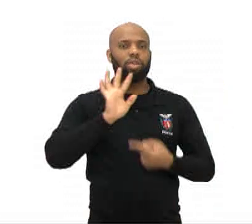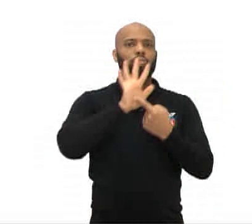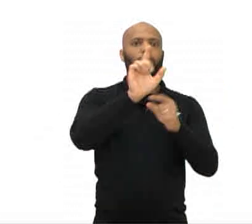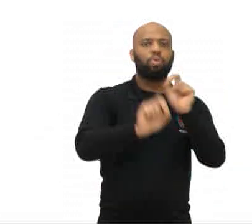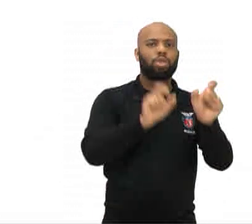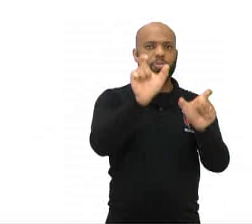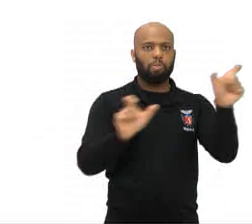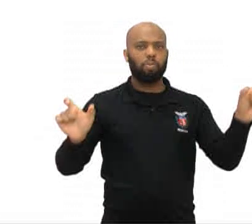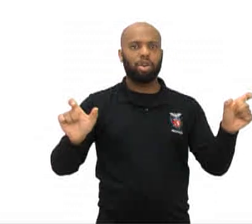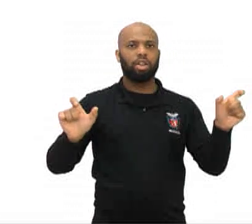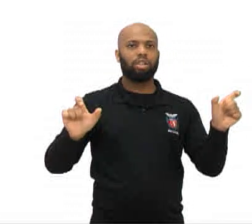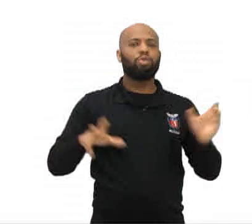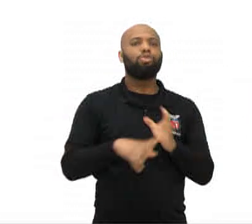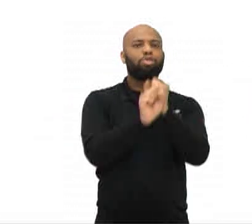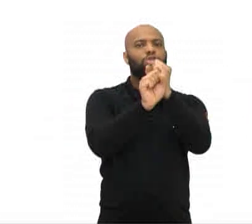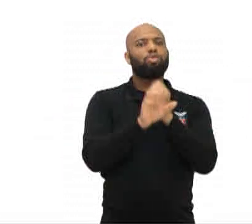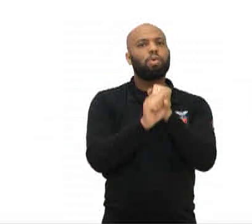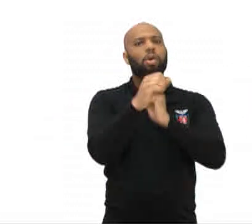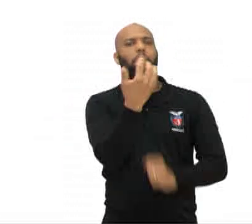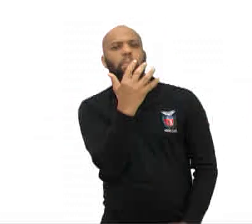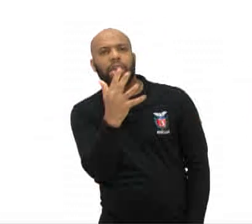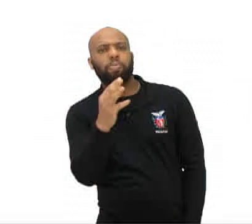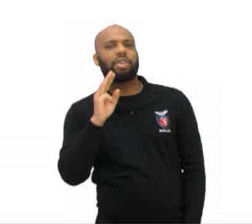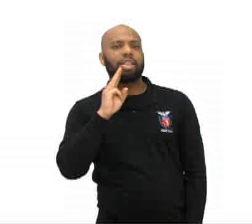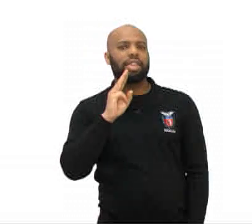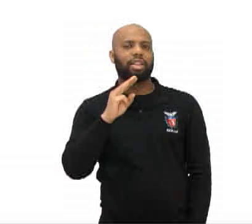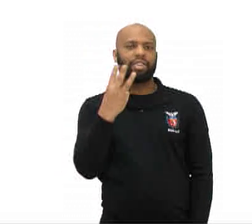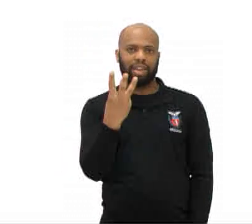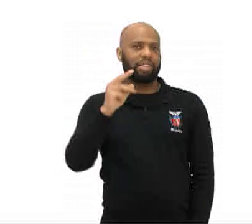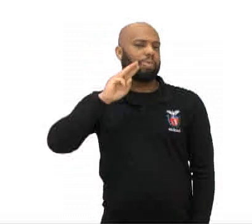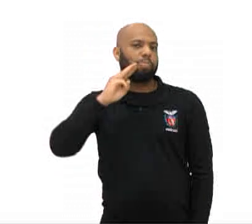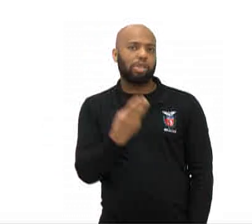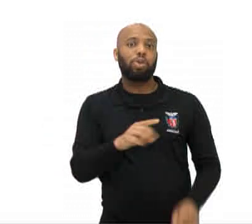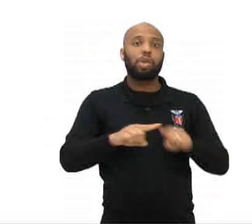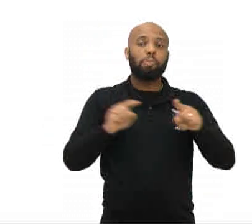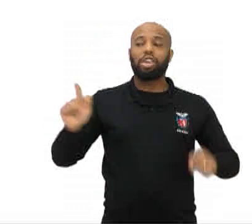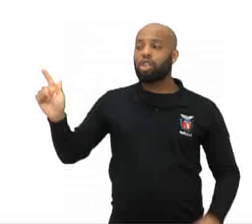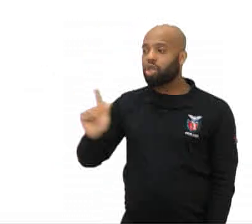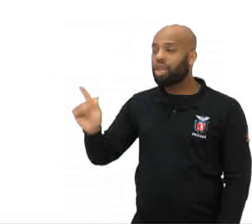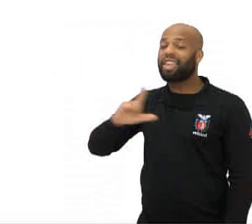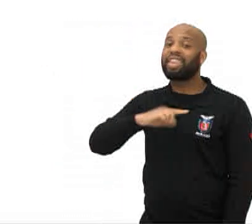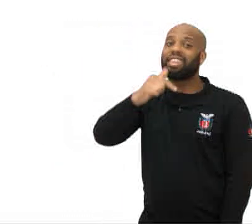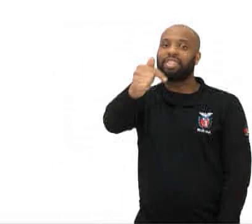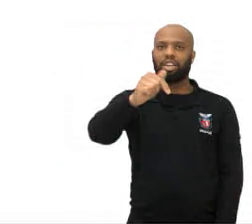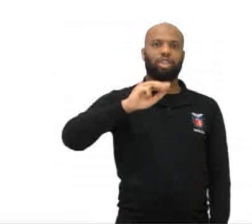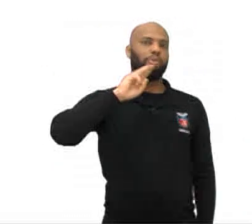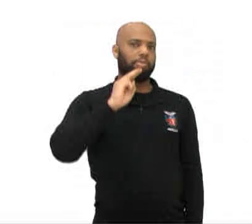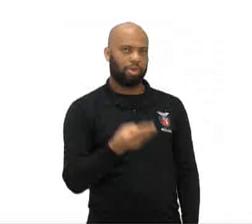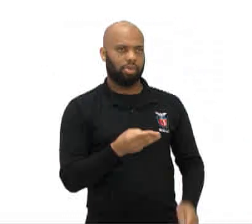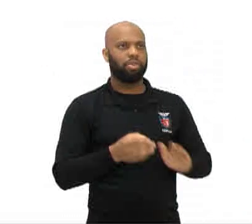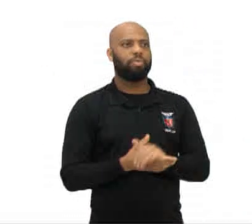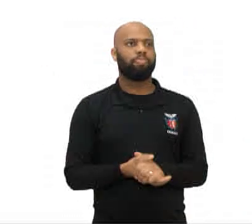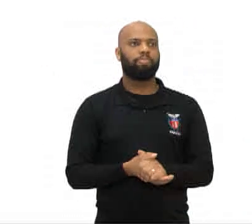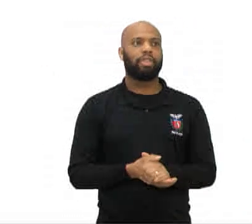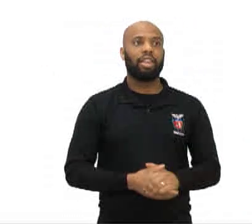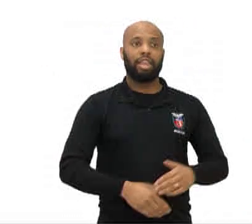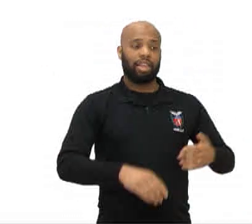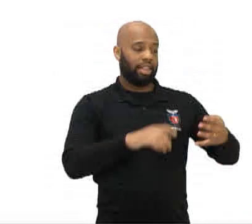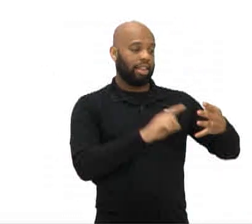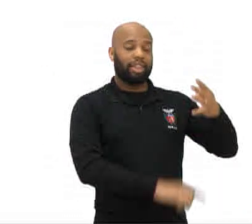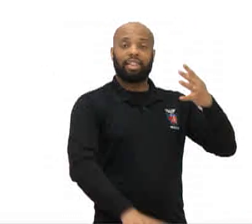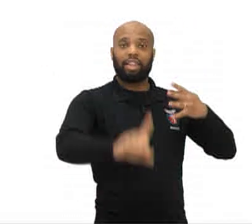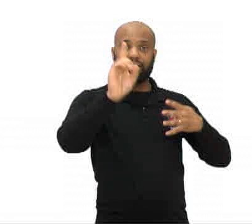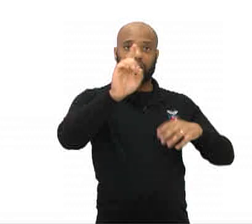apresentam população absoluta em torno de 3 milhões, exceto Goiás, que tem 7 milhões lá. Letra